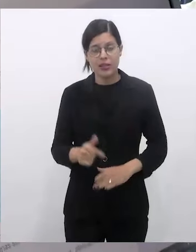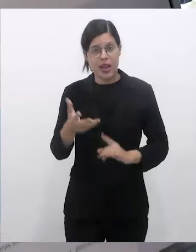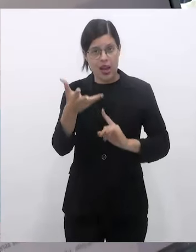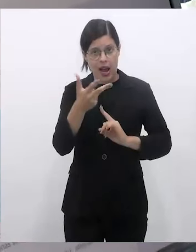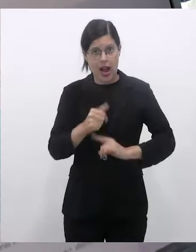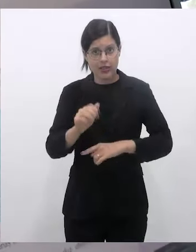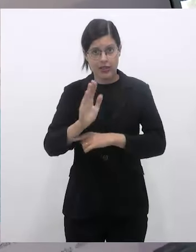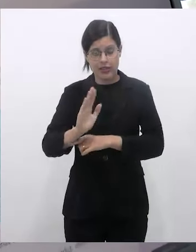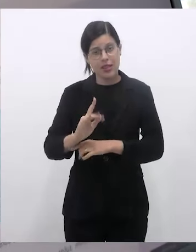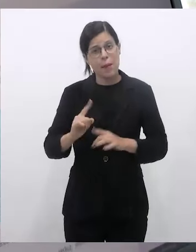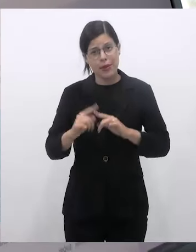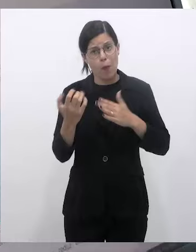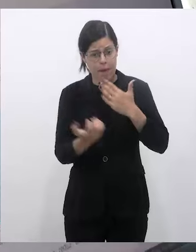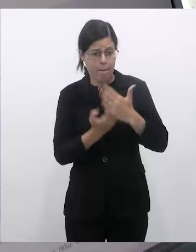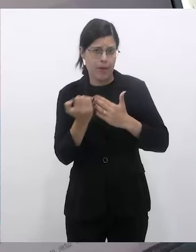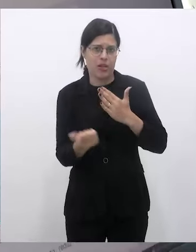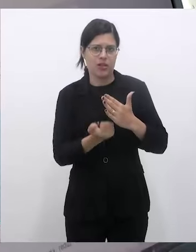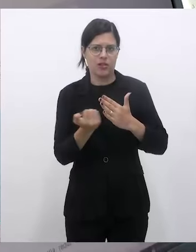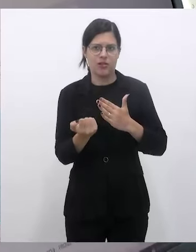ela é cinema, mas ela é indústria.